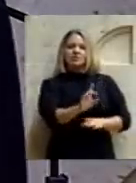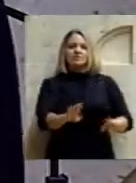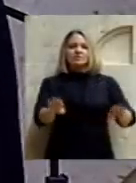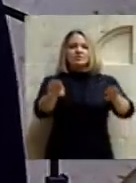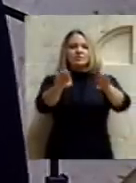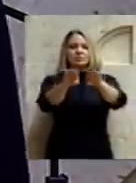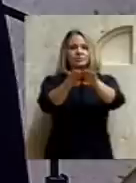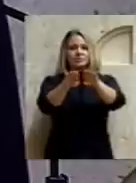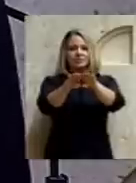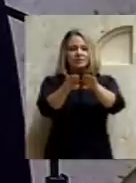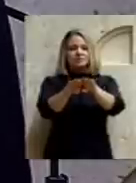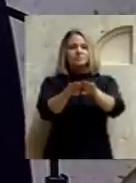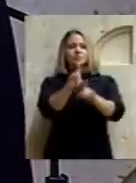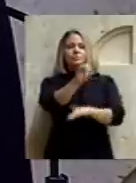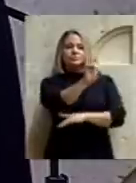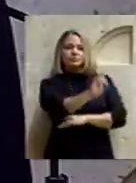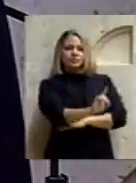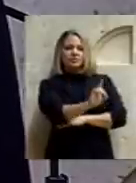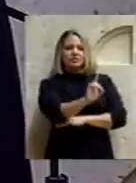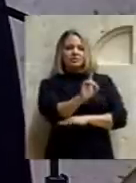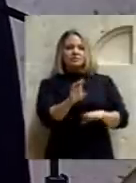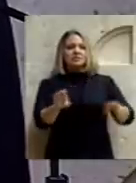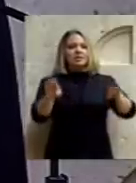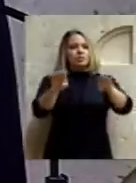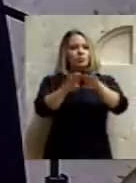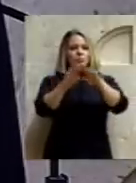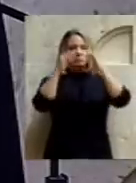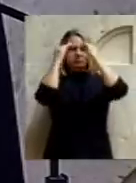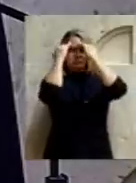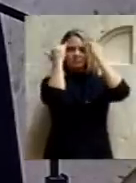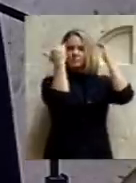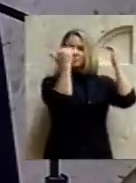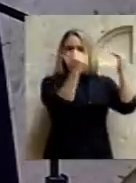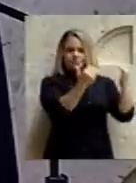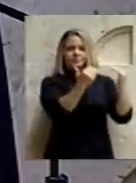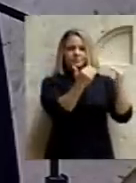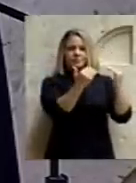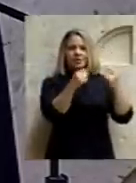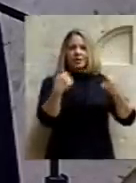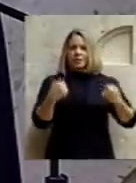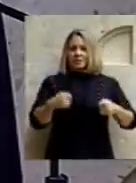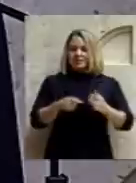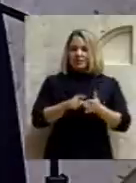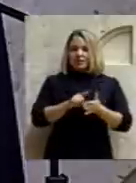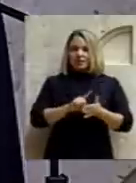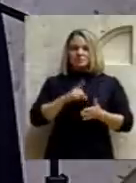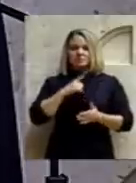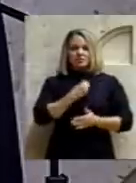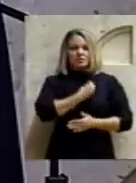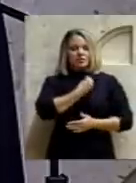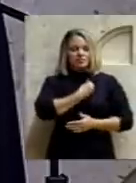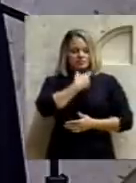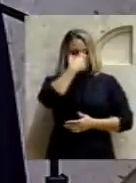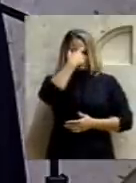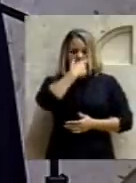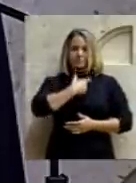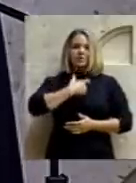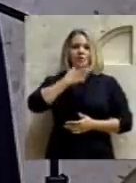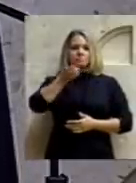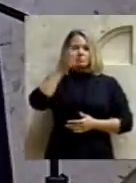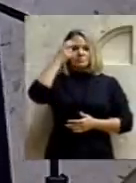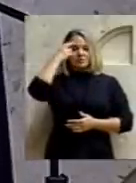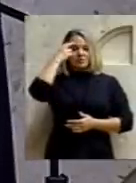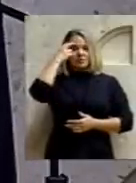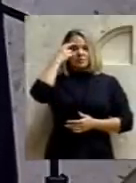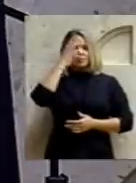igualdade, sobre o direito à igual consideração, é preciso ter a honestidade intelectual para